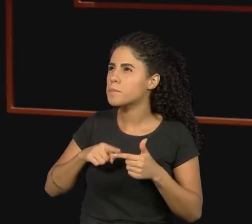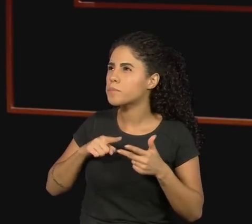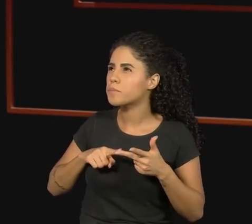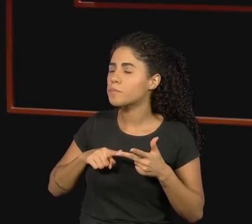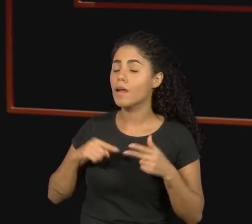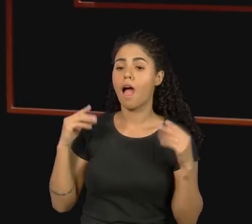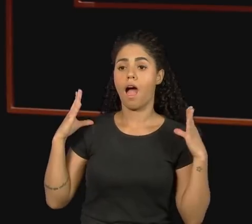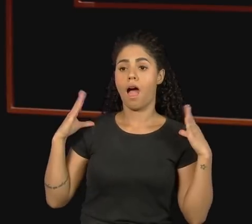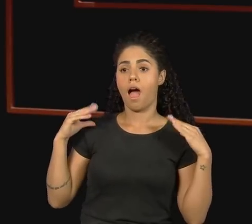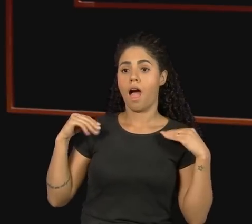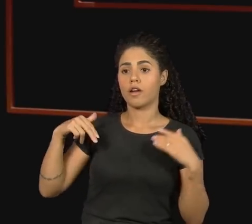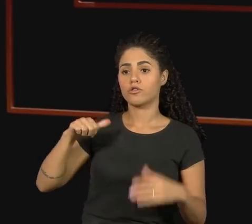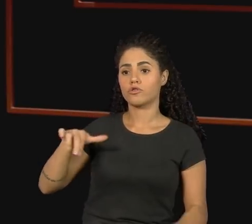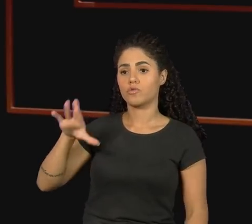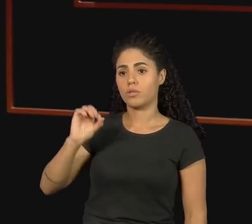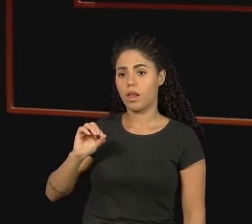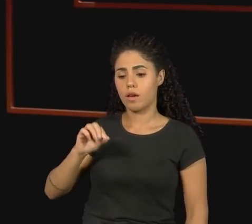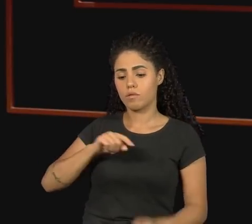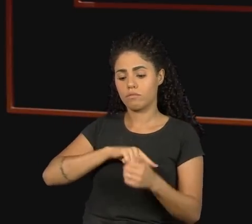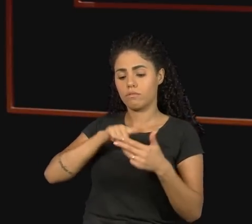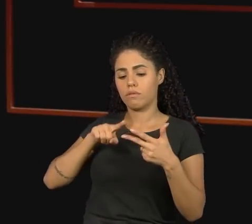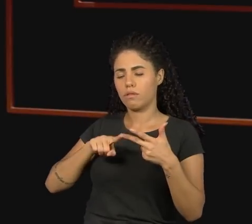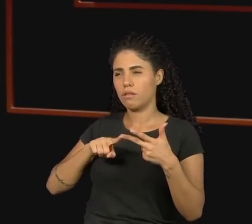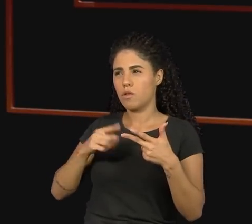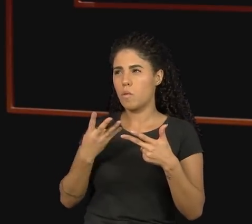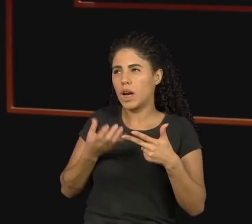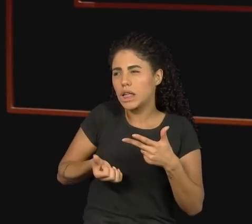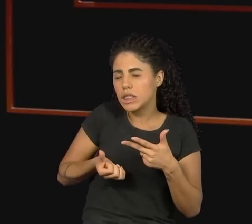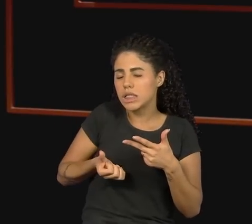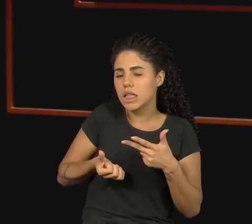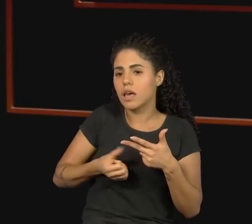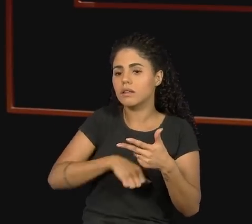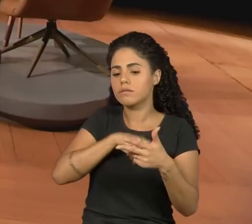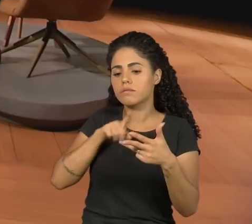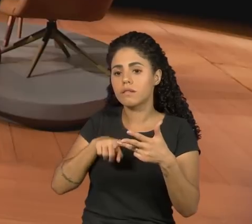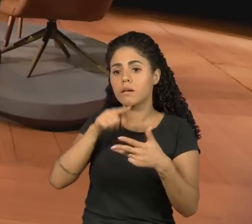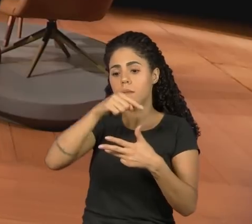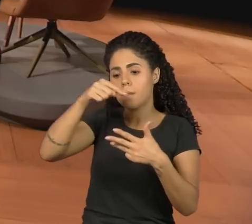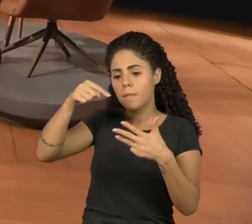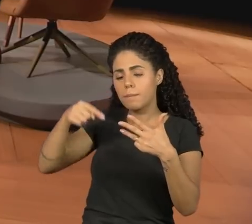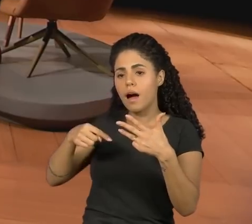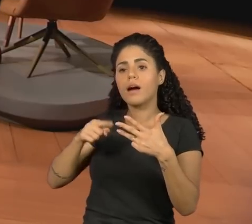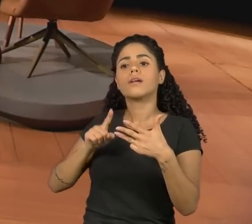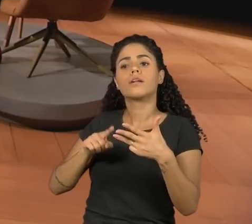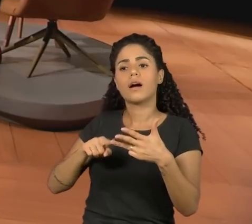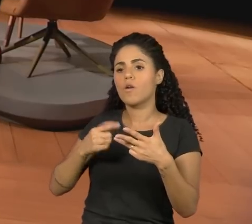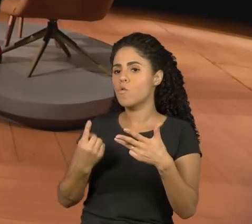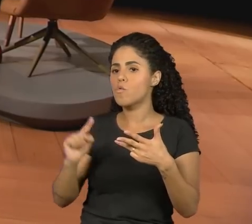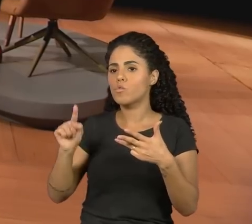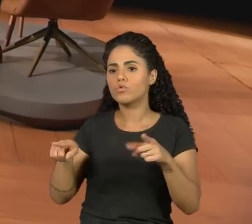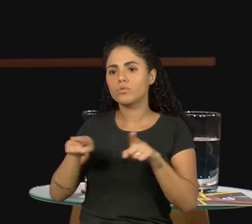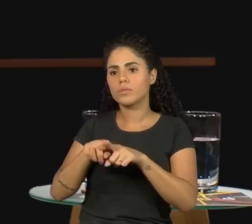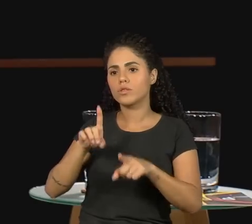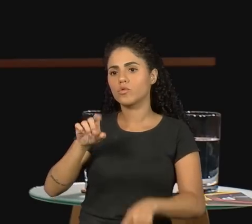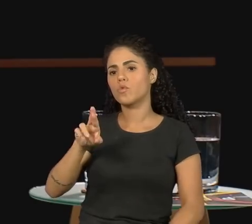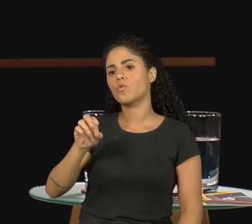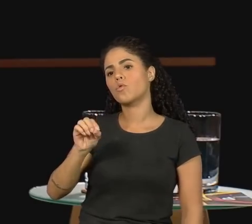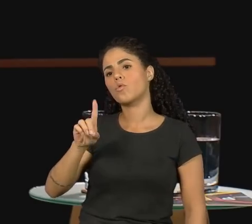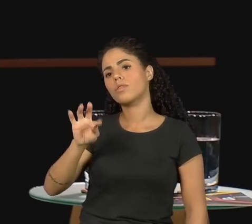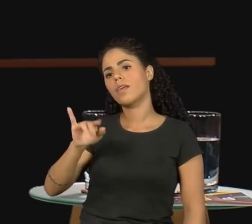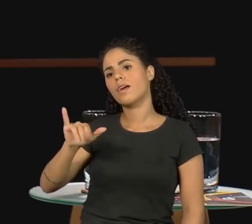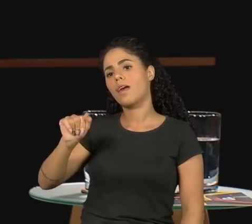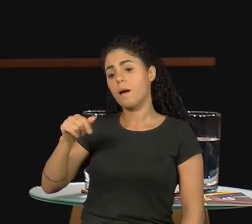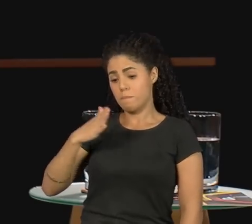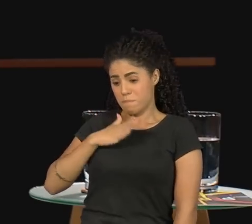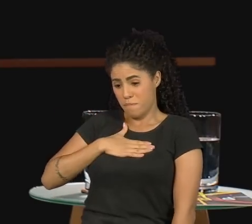Anjo Negro, que é, na verdade, 46. Então, é álbum, Anjo Negro, Senhora dos Afogados e a última é Doroteia. Essas obras,